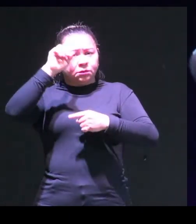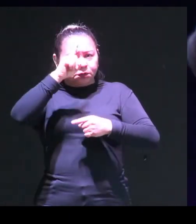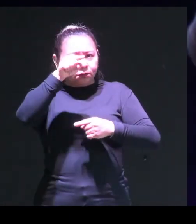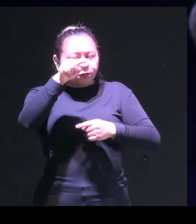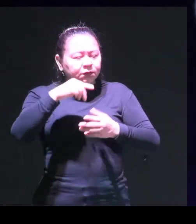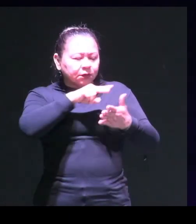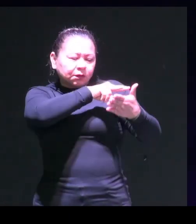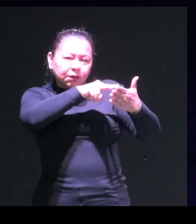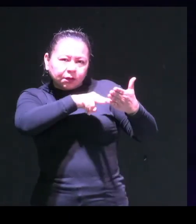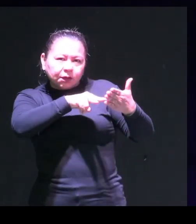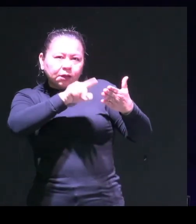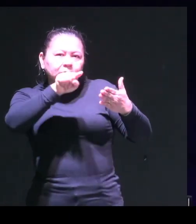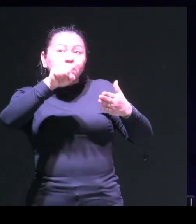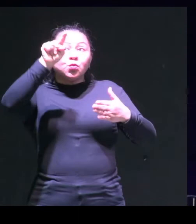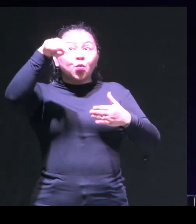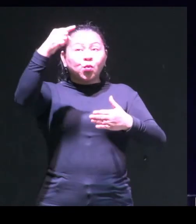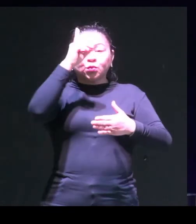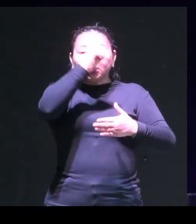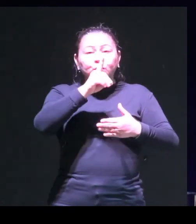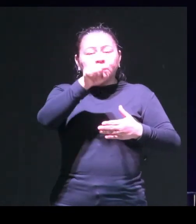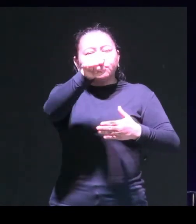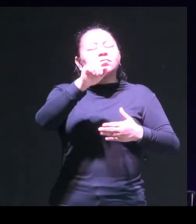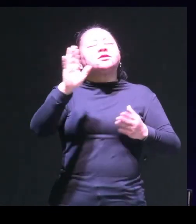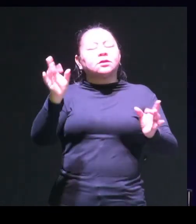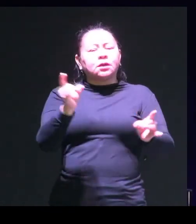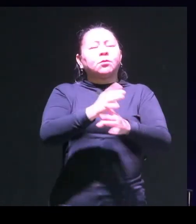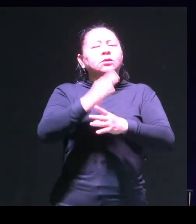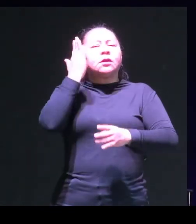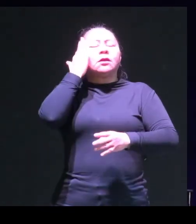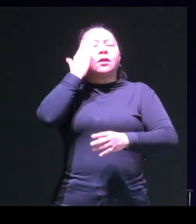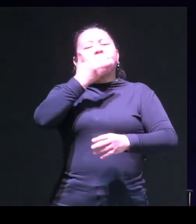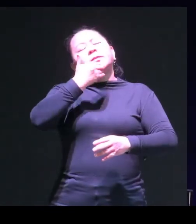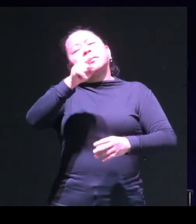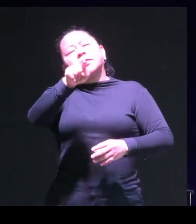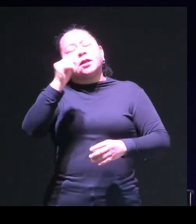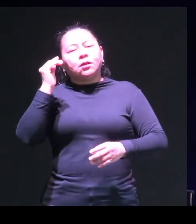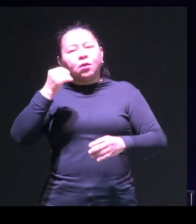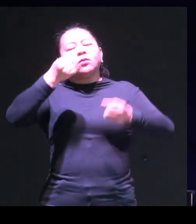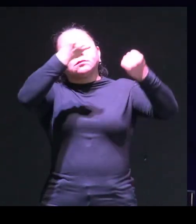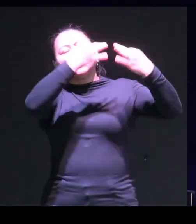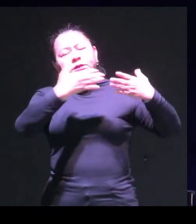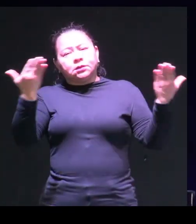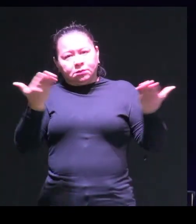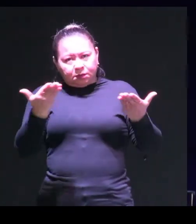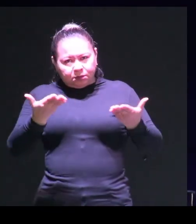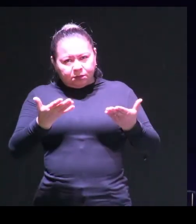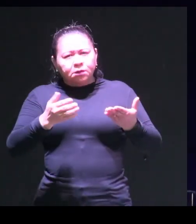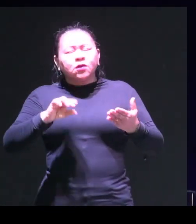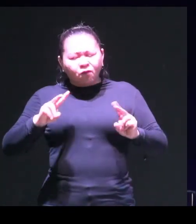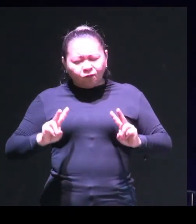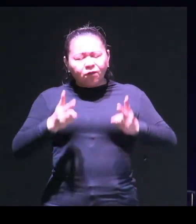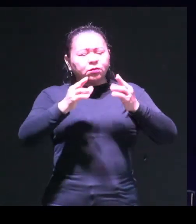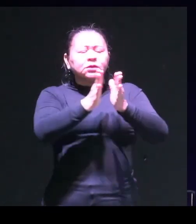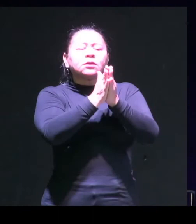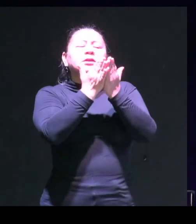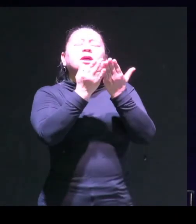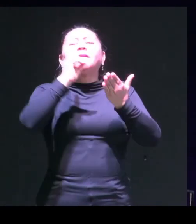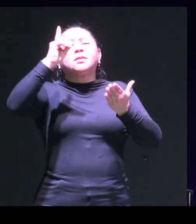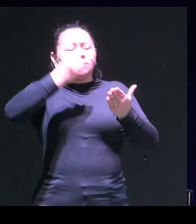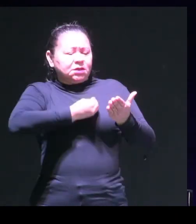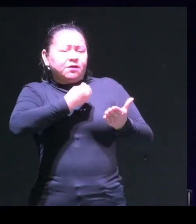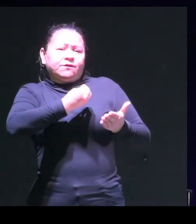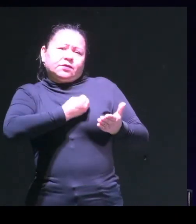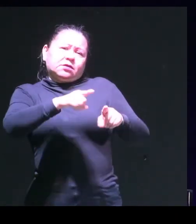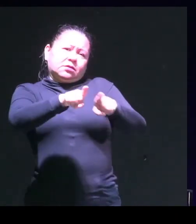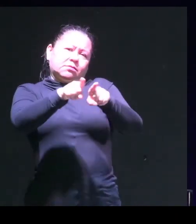espetaculares. Para quando domingo a gente estiver falando, você já saber mais ou menos do que se trata, porque você já leu na sua casa. Valorize a Bíblia, irmãos.